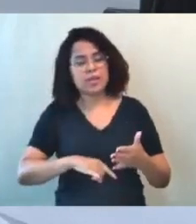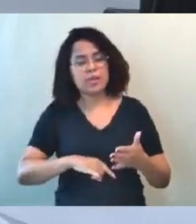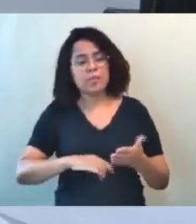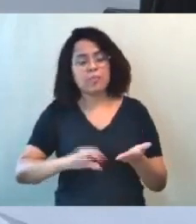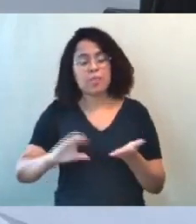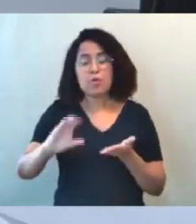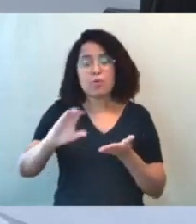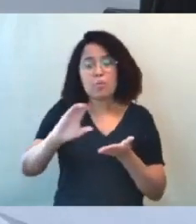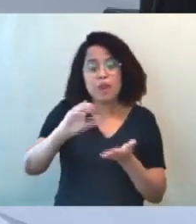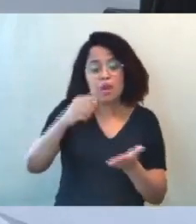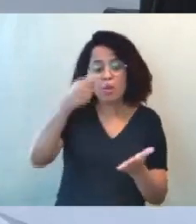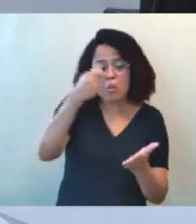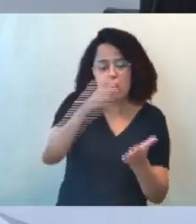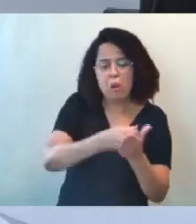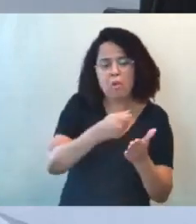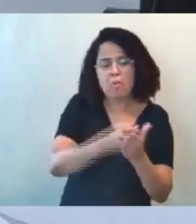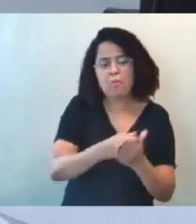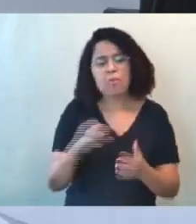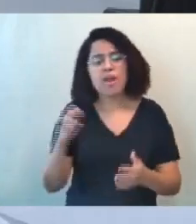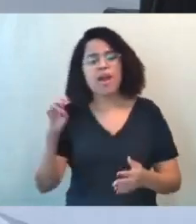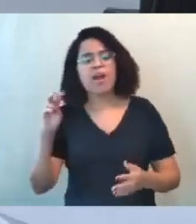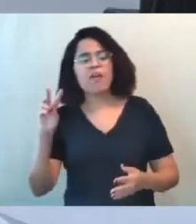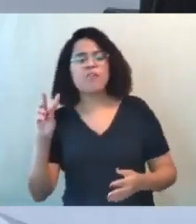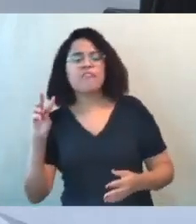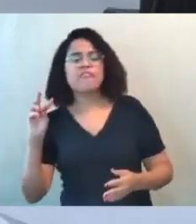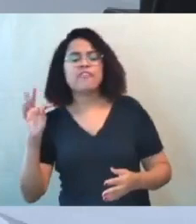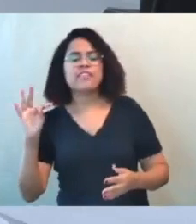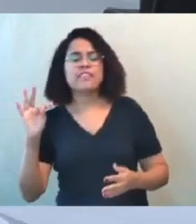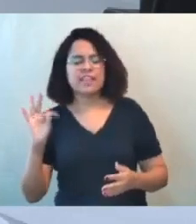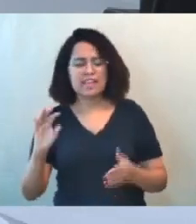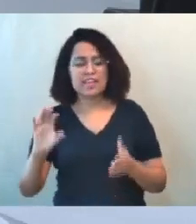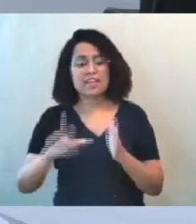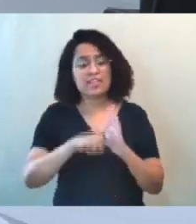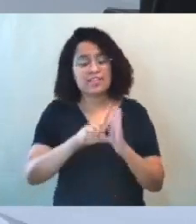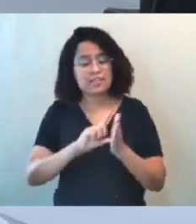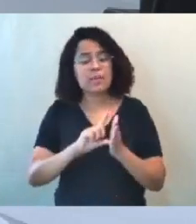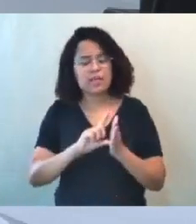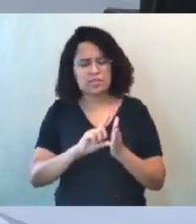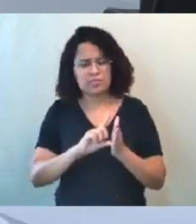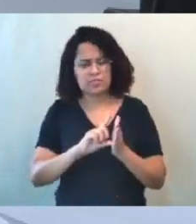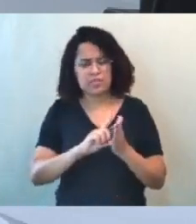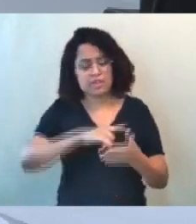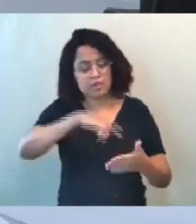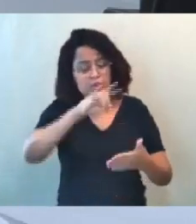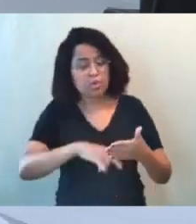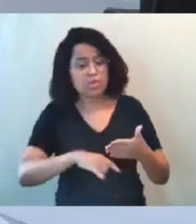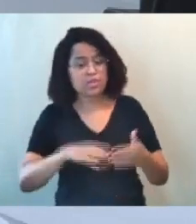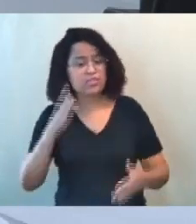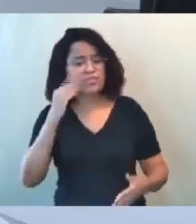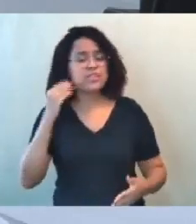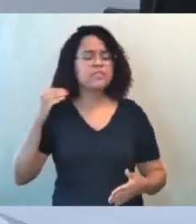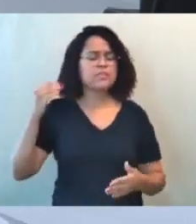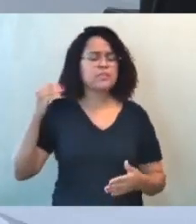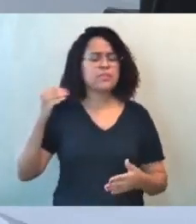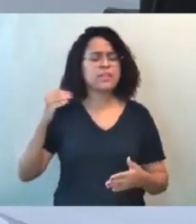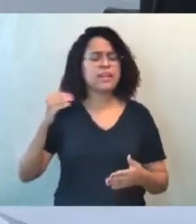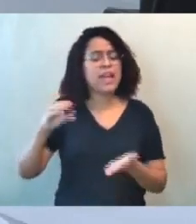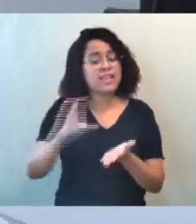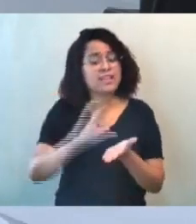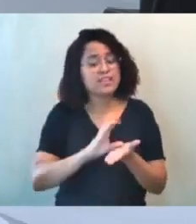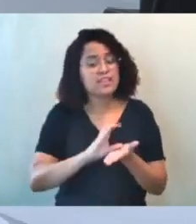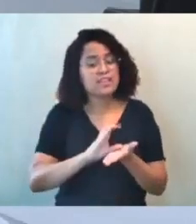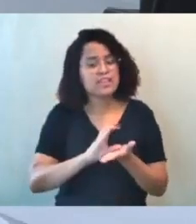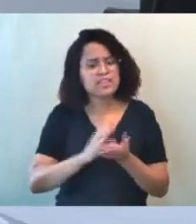Esses valores estão num contrato de Vale Transporte de servidores. E essa devolução está sendo feita sem